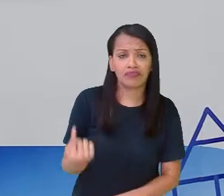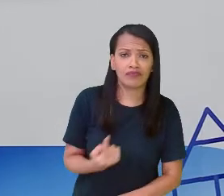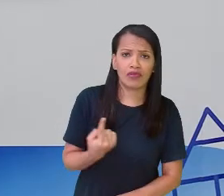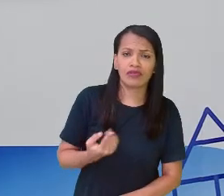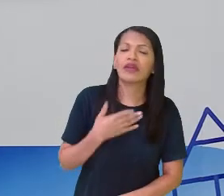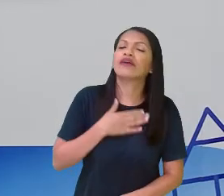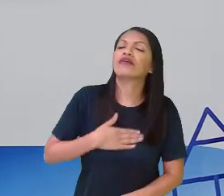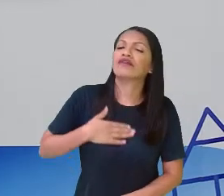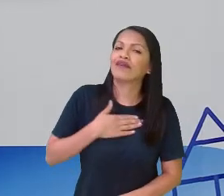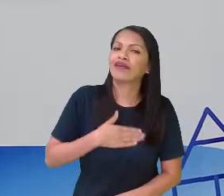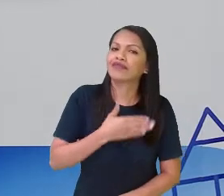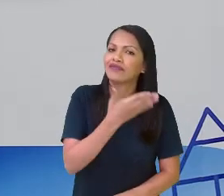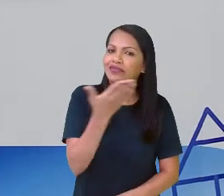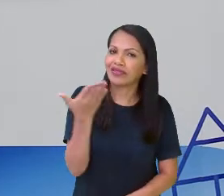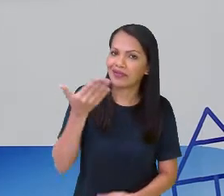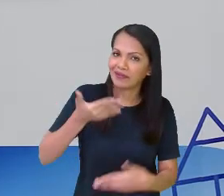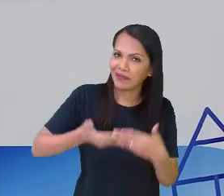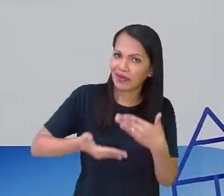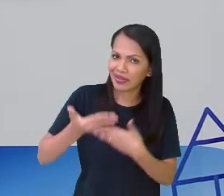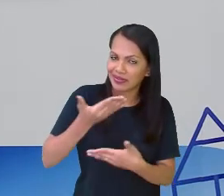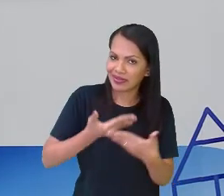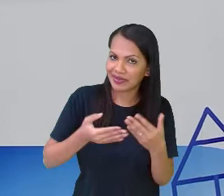vocês participam.